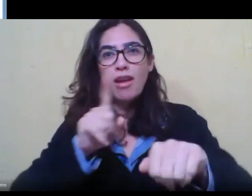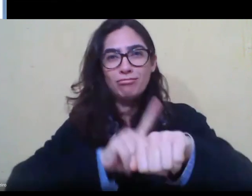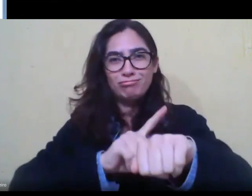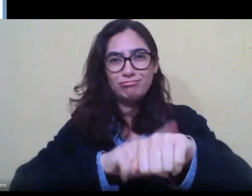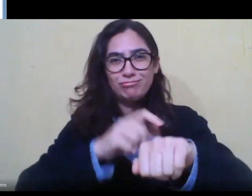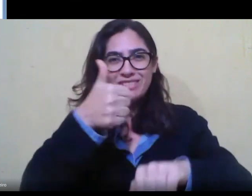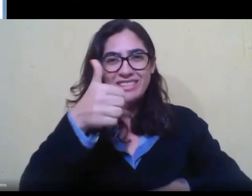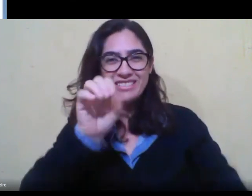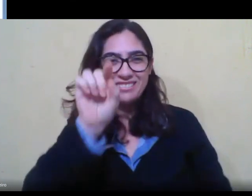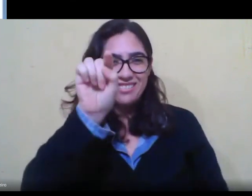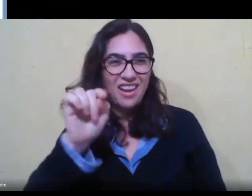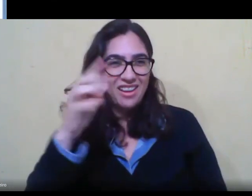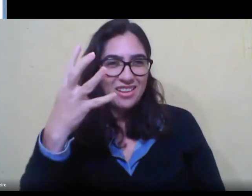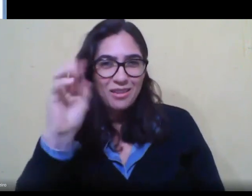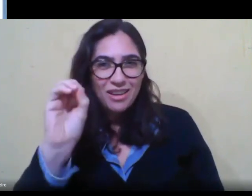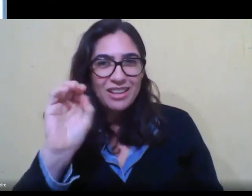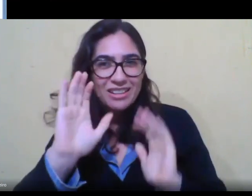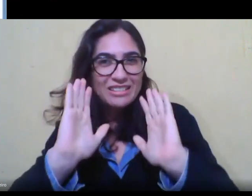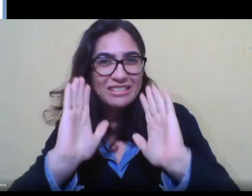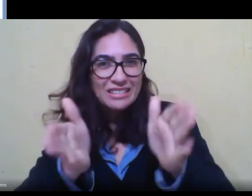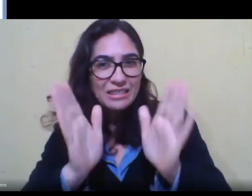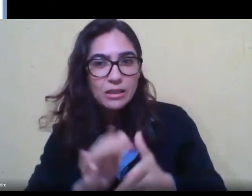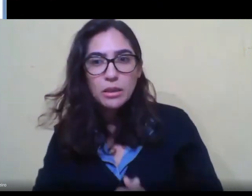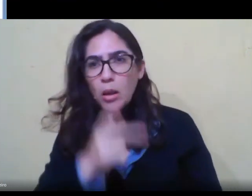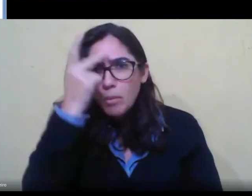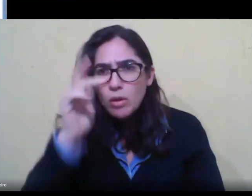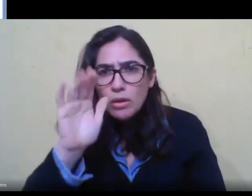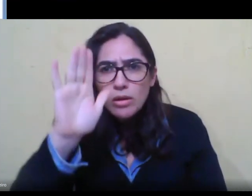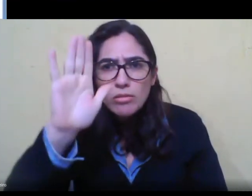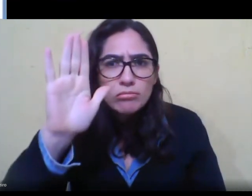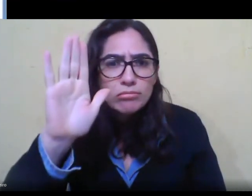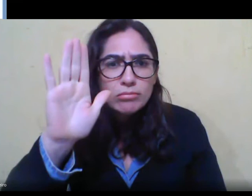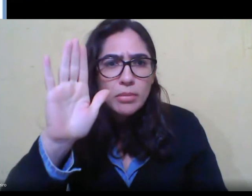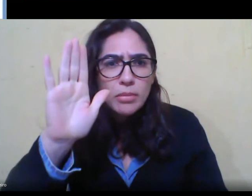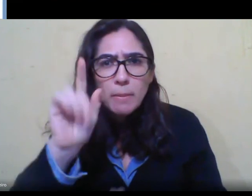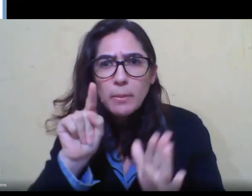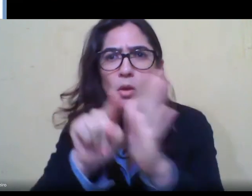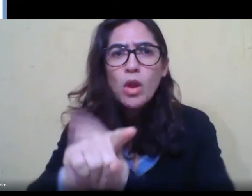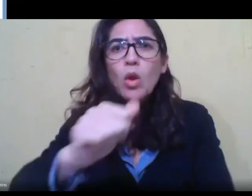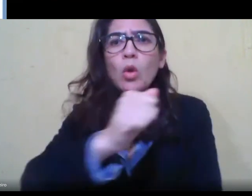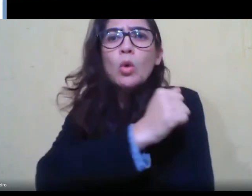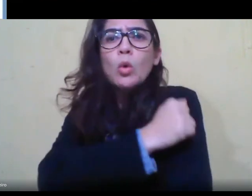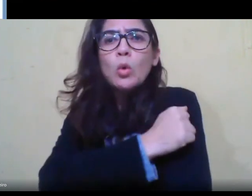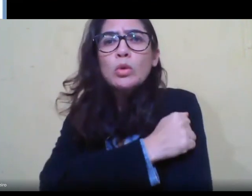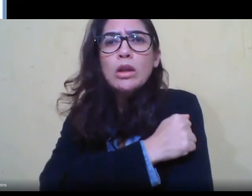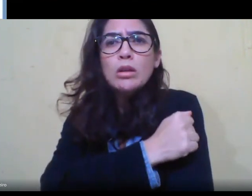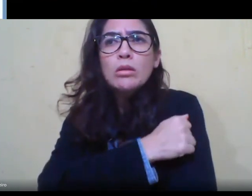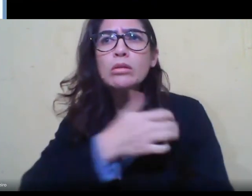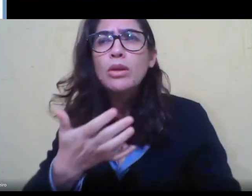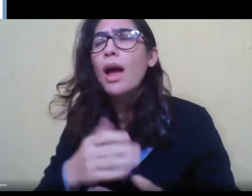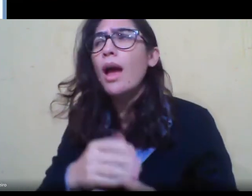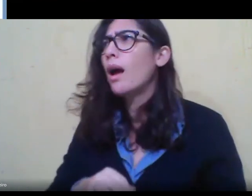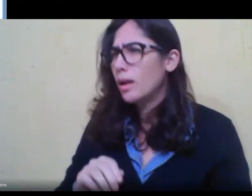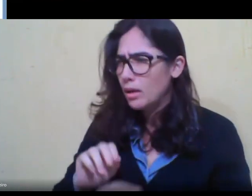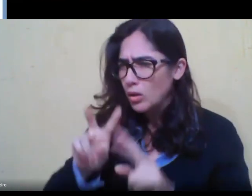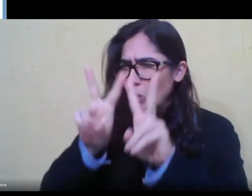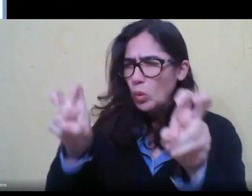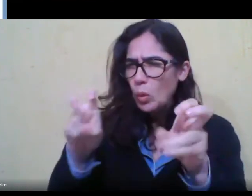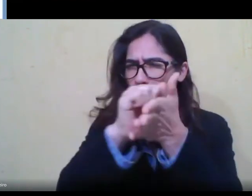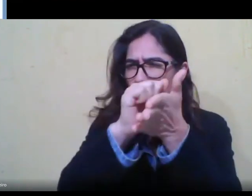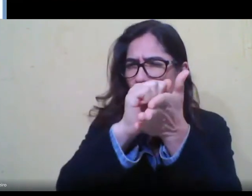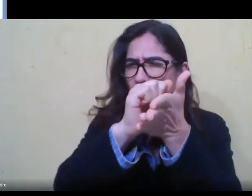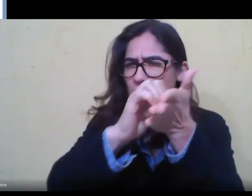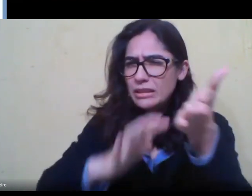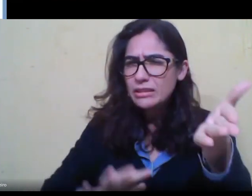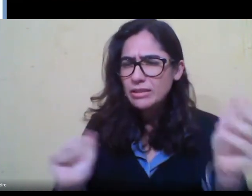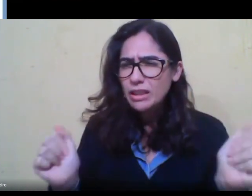alunos, ninguém tem resposta, então. Sobre as atividades com os alunos, né? Essa é uma demanda que a gente leva para a reitoria